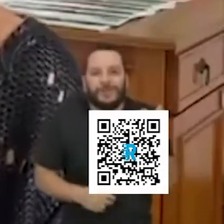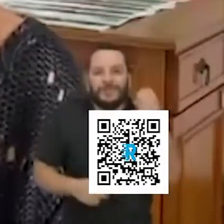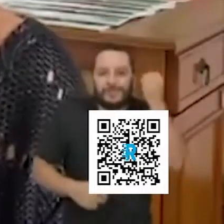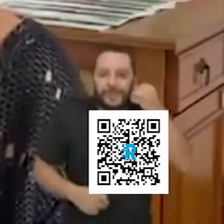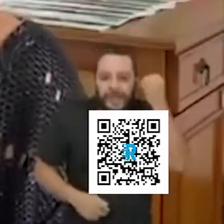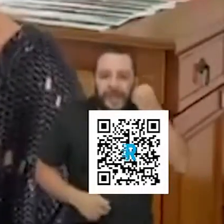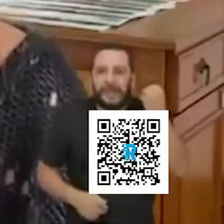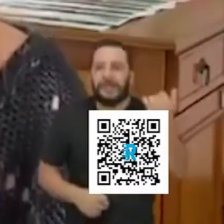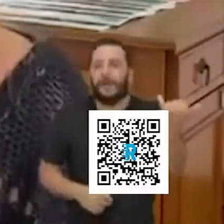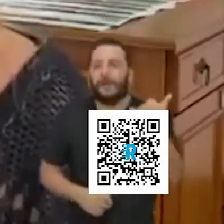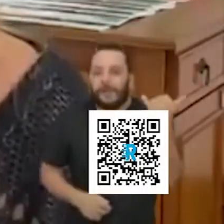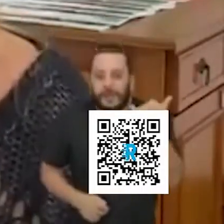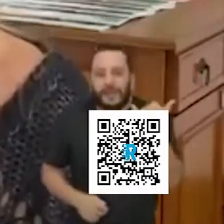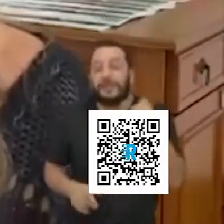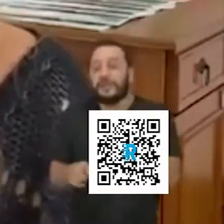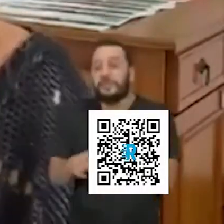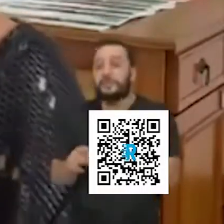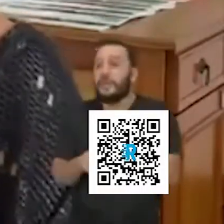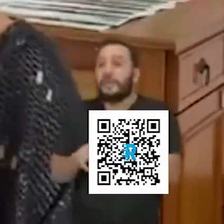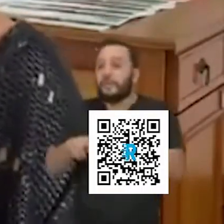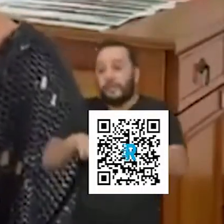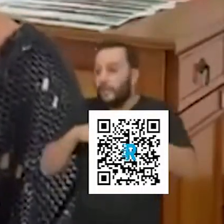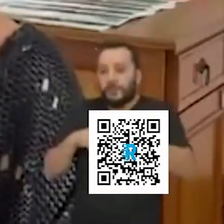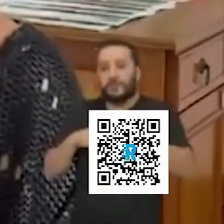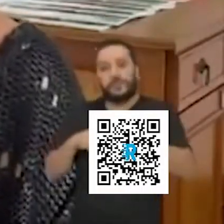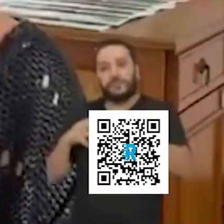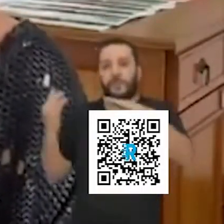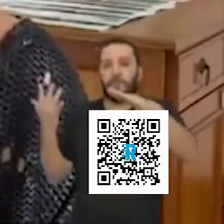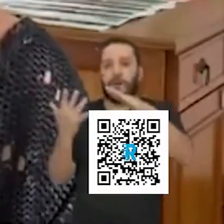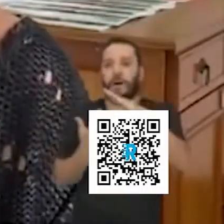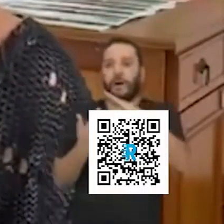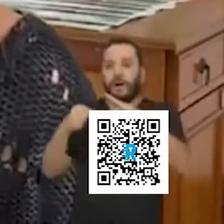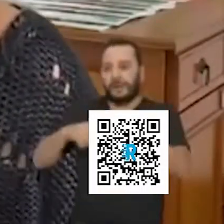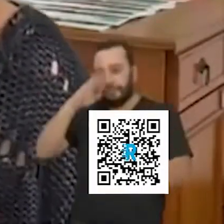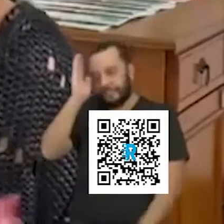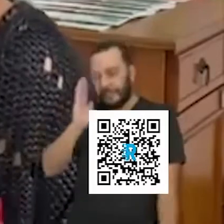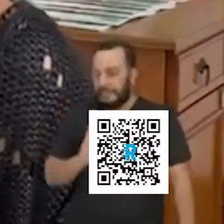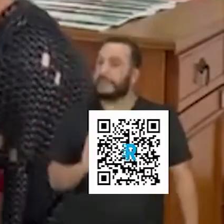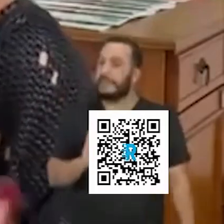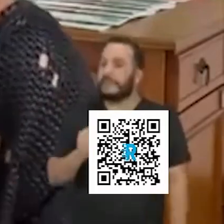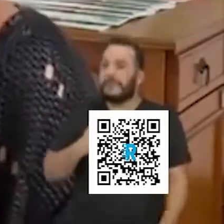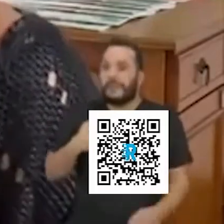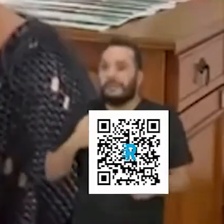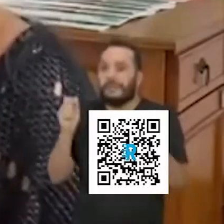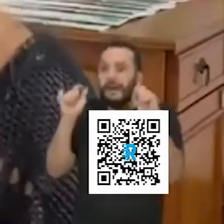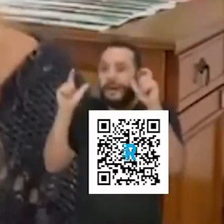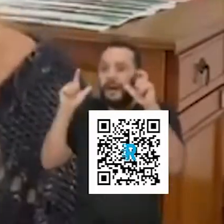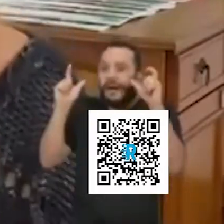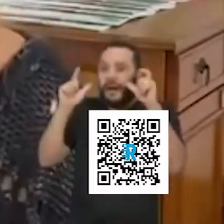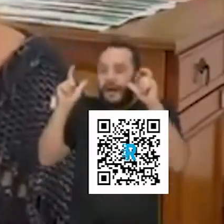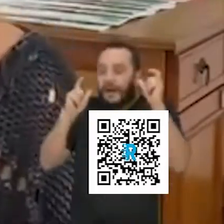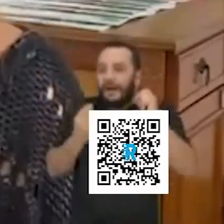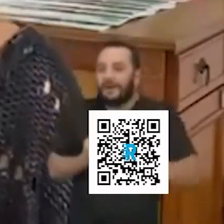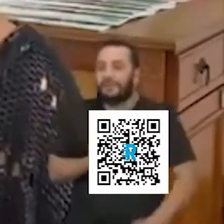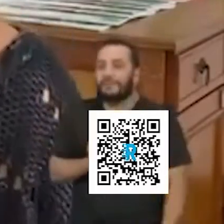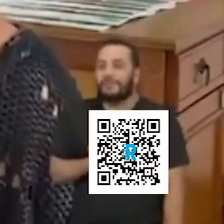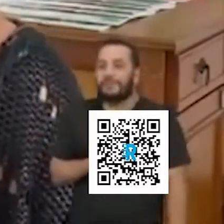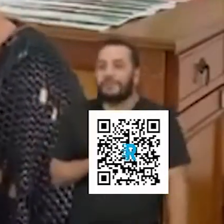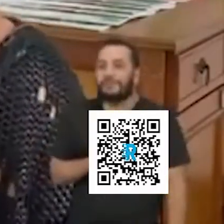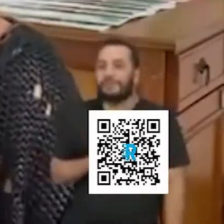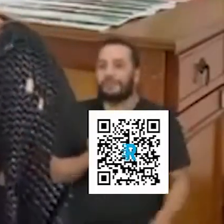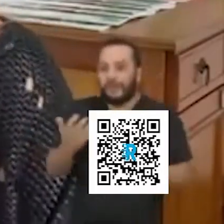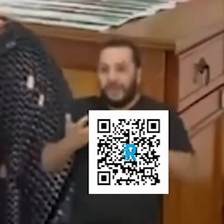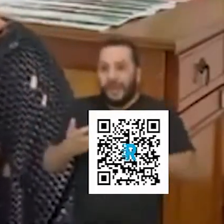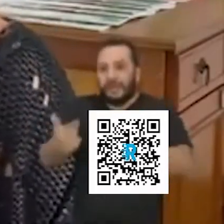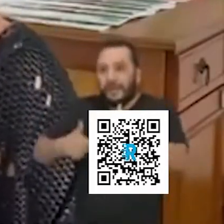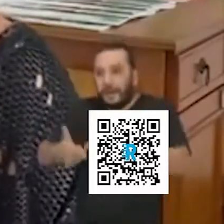vivências, pelos motivos que os trouxeram para o Brasil. E aquilo começou a acender uma luz e eu falei, eu quero mais, eu quero trabalhar